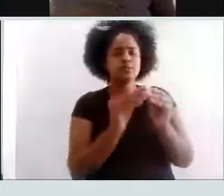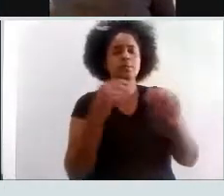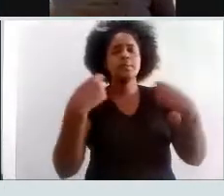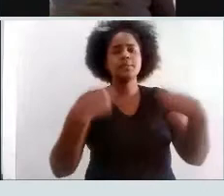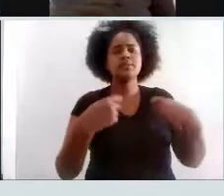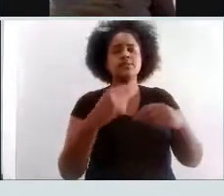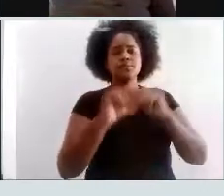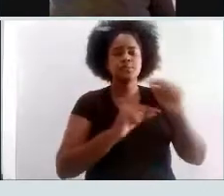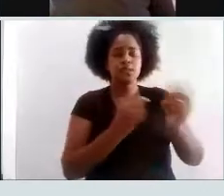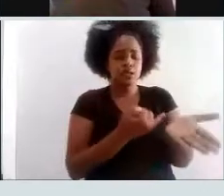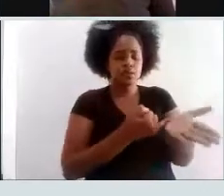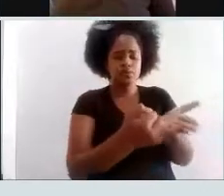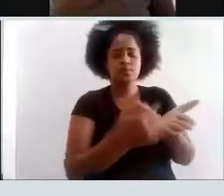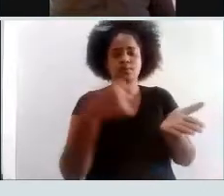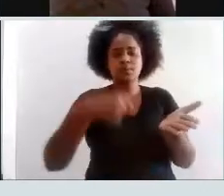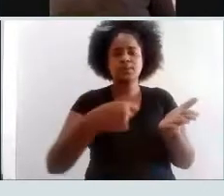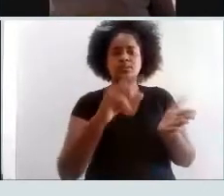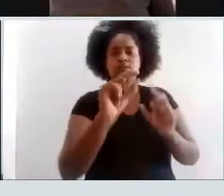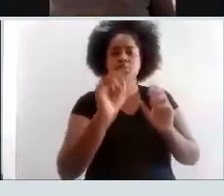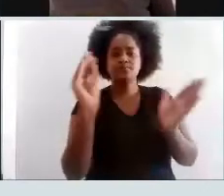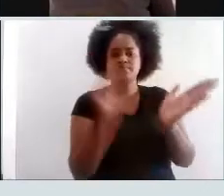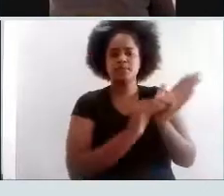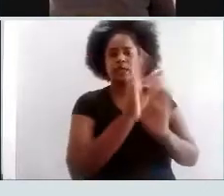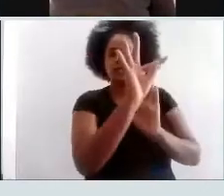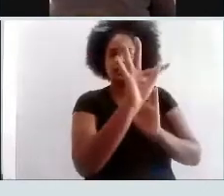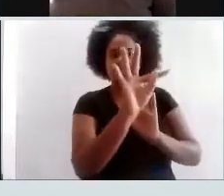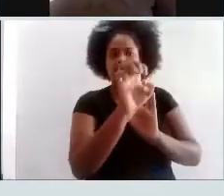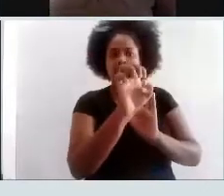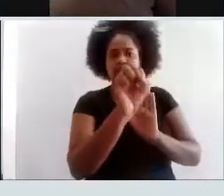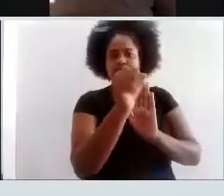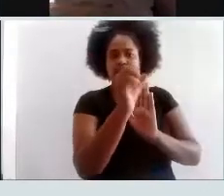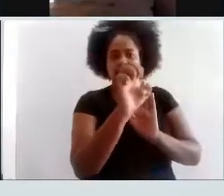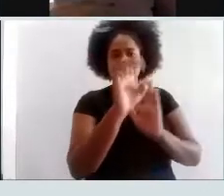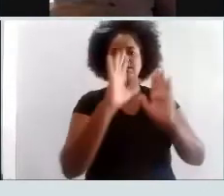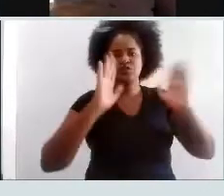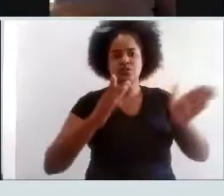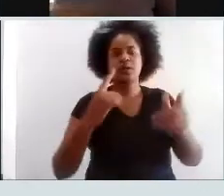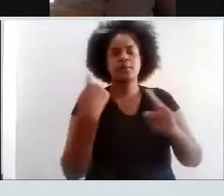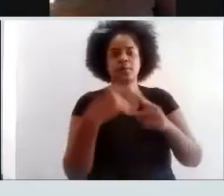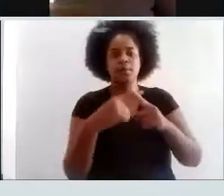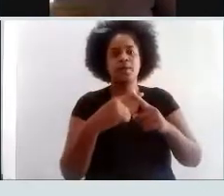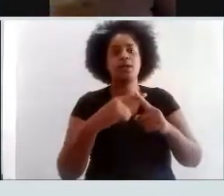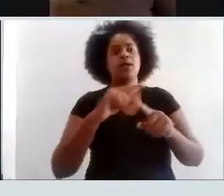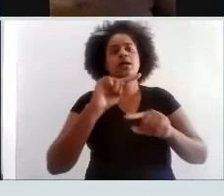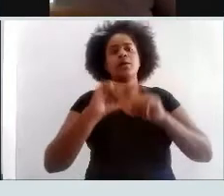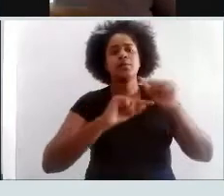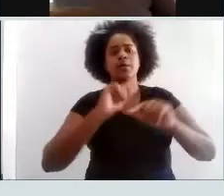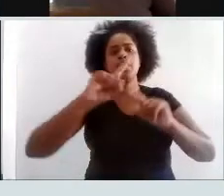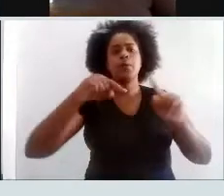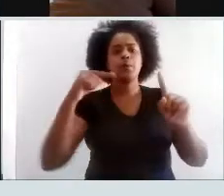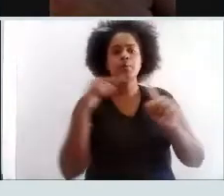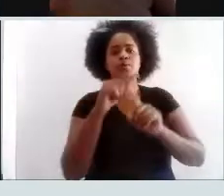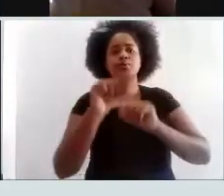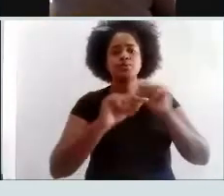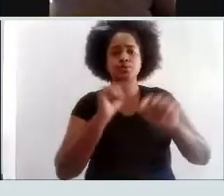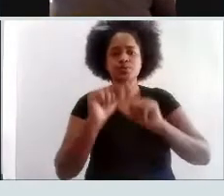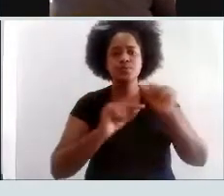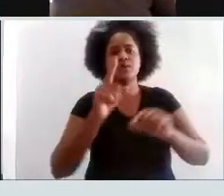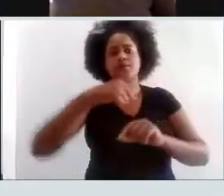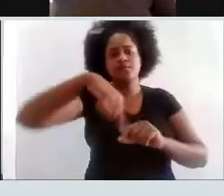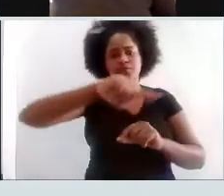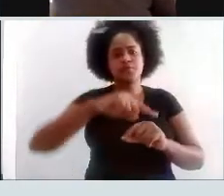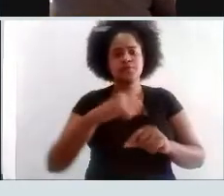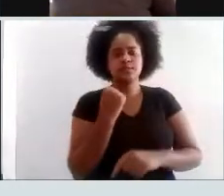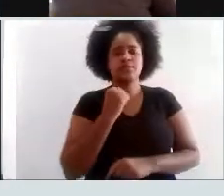que vocês vão defender. Então, vocês lá no finalzinho da introdução coloca: portanto, é válido analisar as